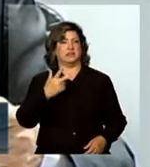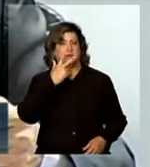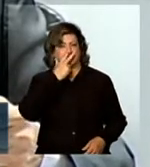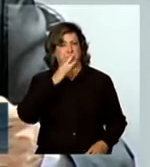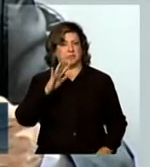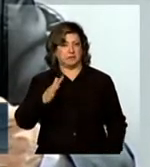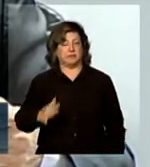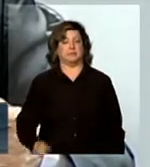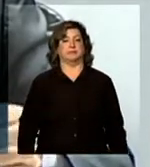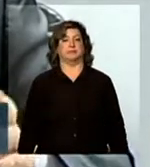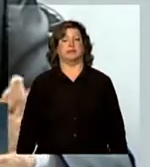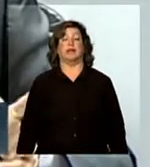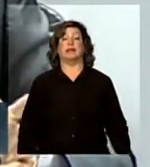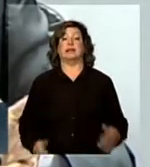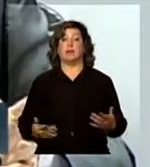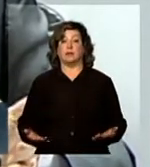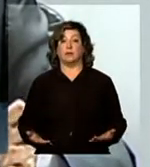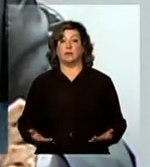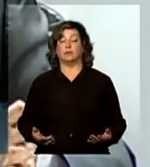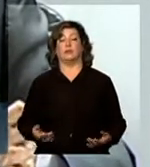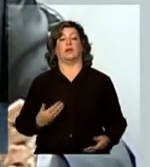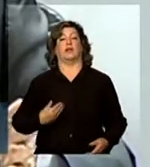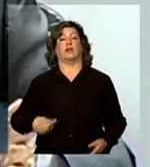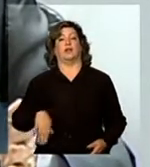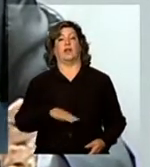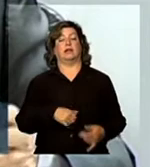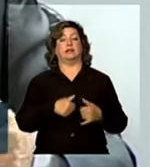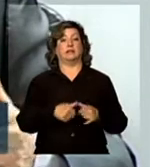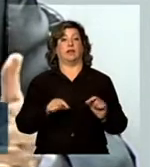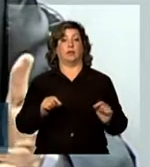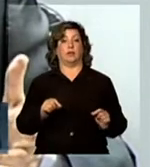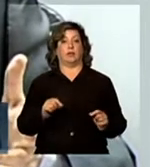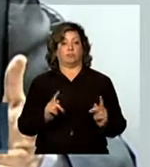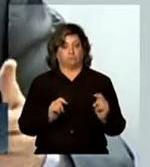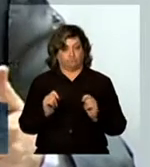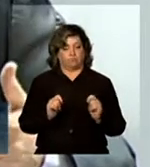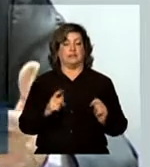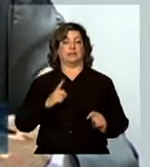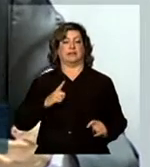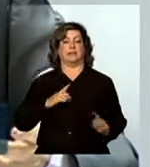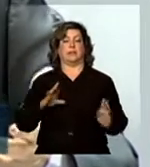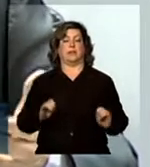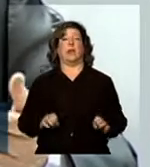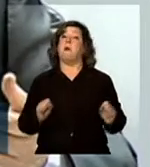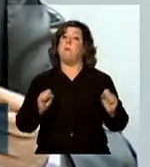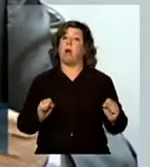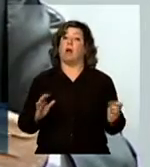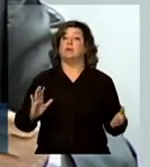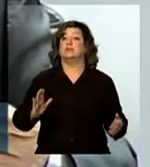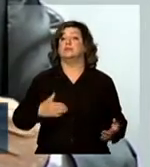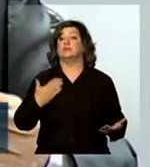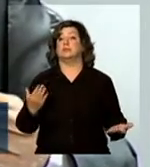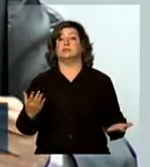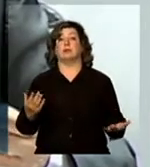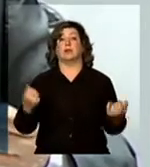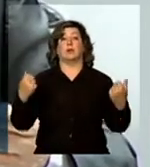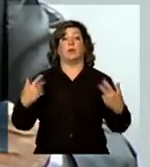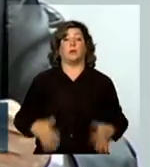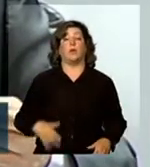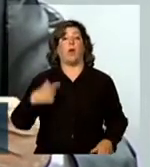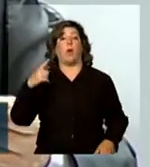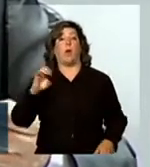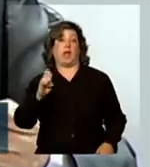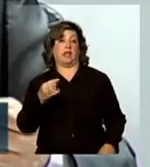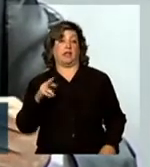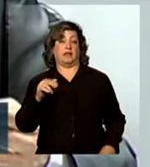a memória. Portanto, estamos sendo comedidos. É claro que podem surgir outras receitas extraordinárias